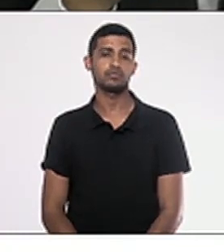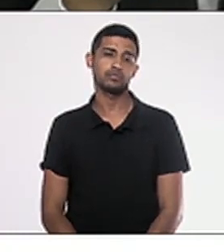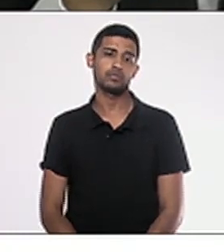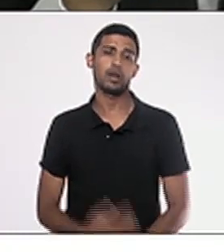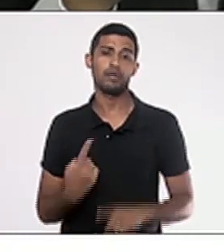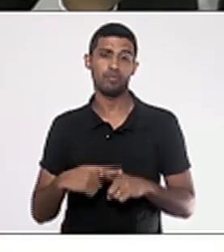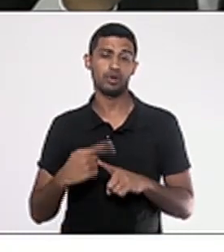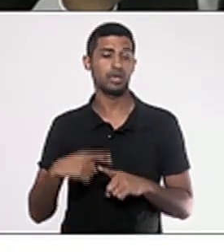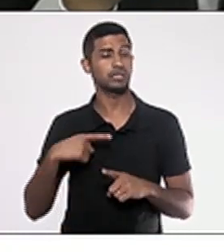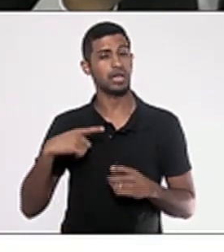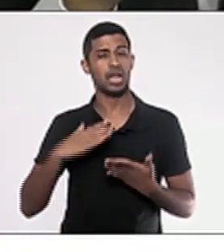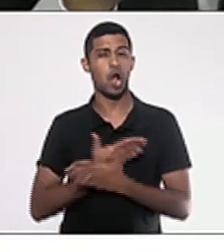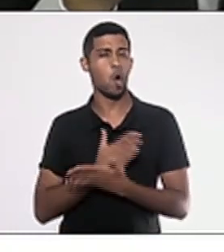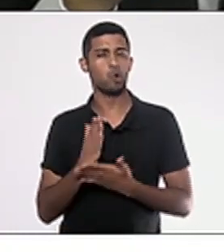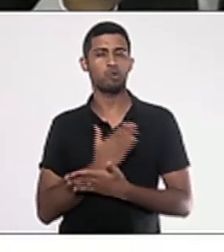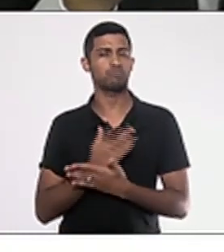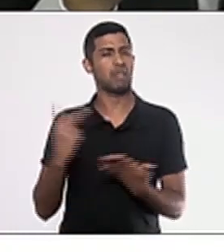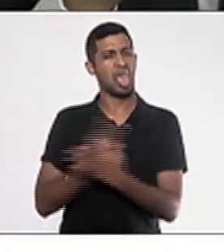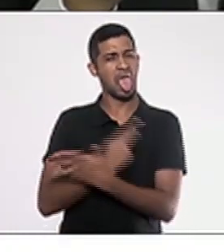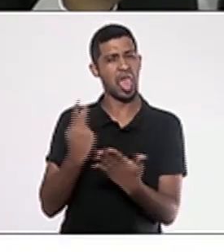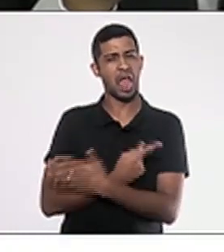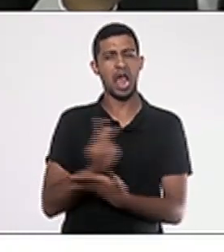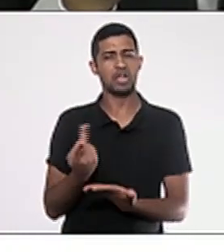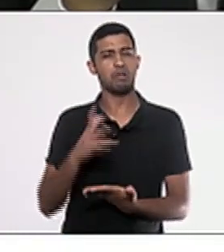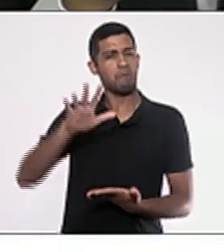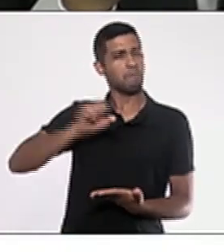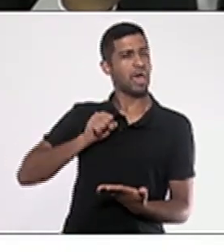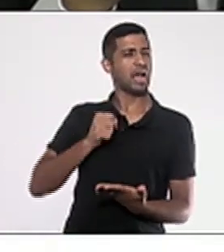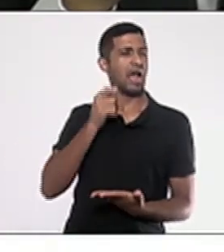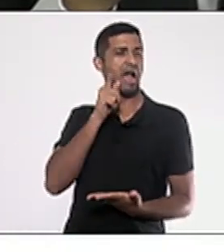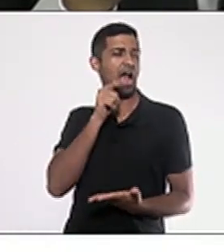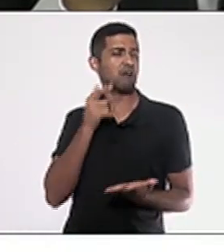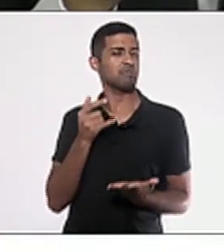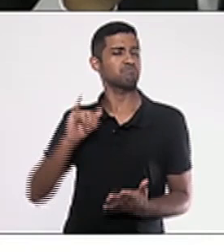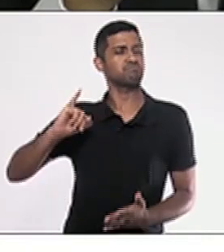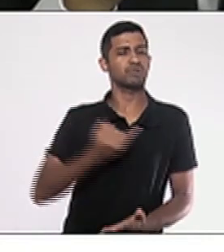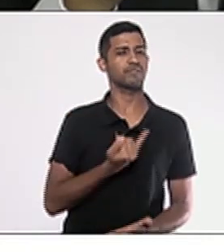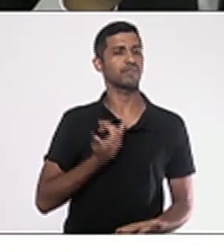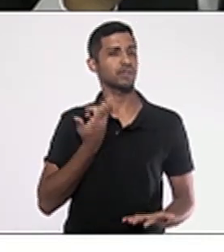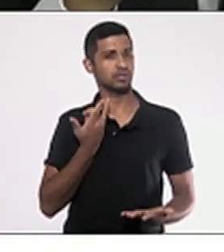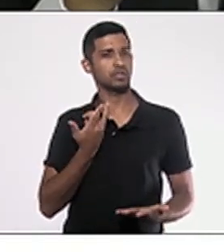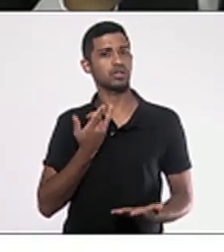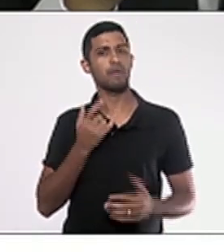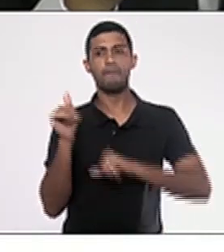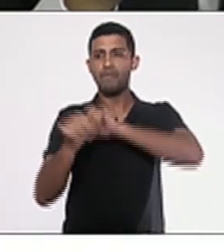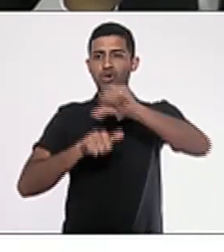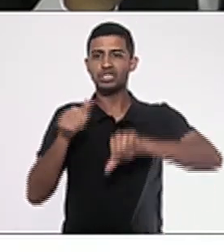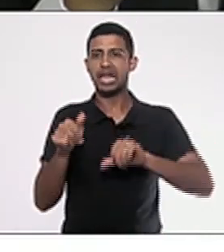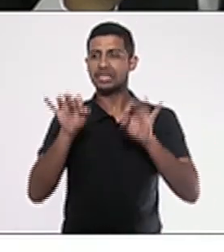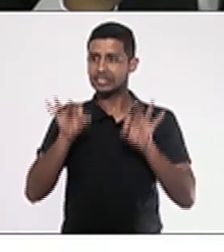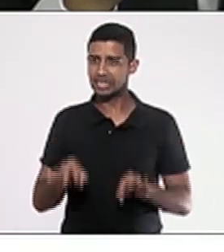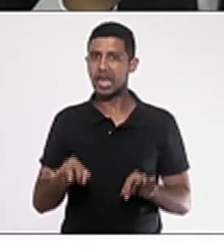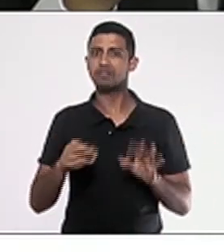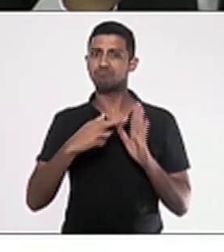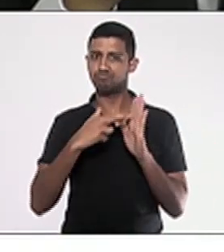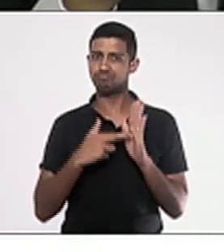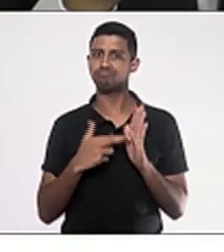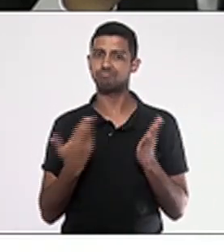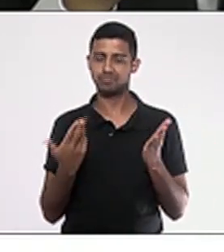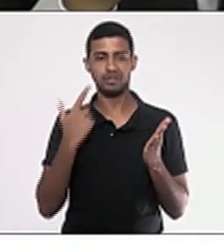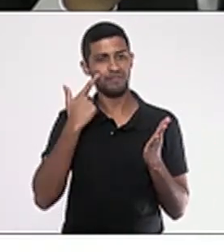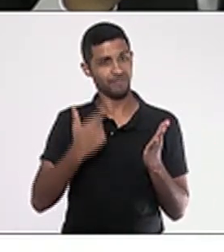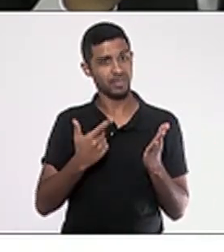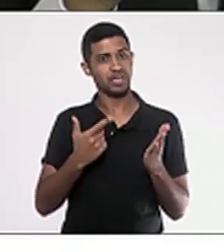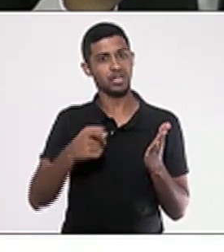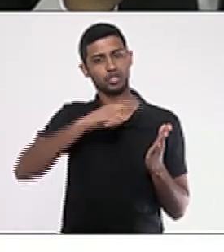esse serviço de uma maneira não regular e jogando-as para a regularidade. Então, na visão da Defensoria Pública,